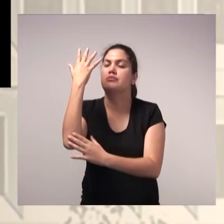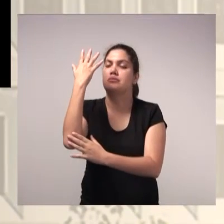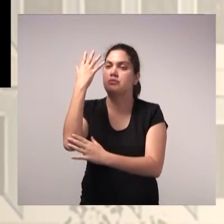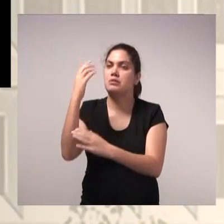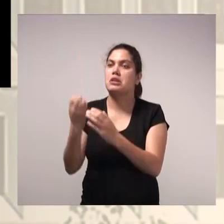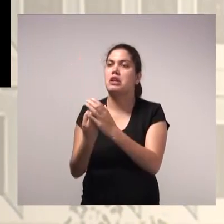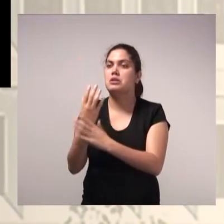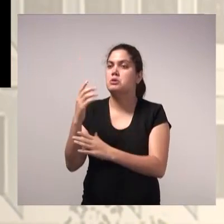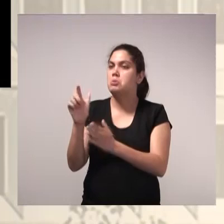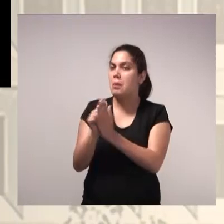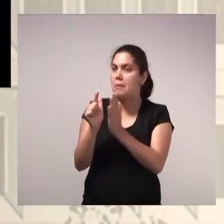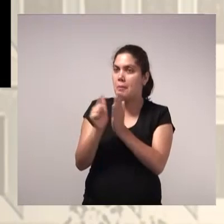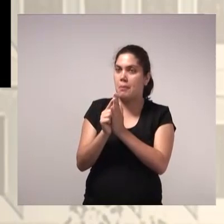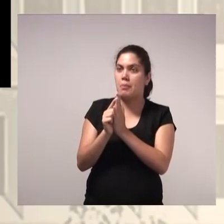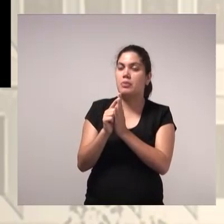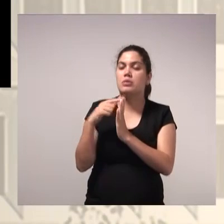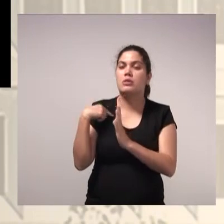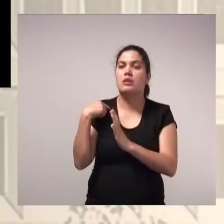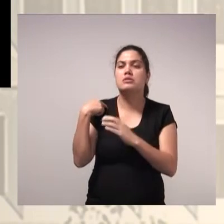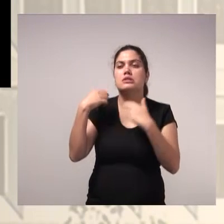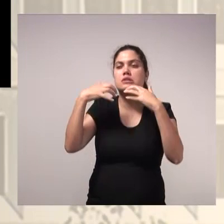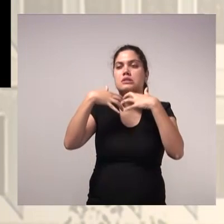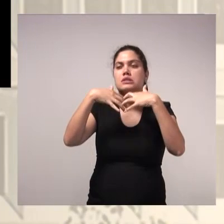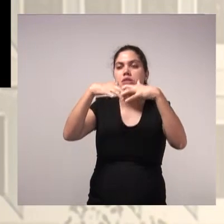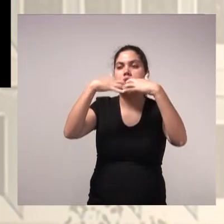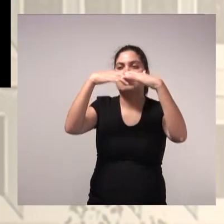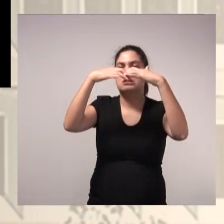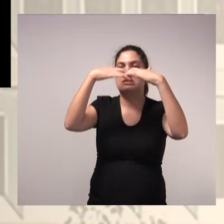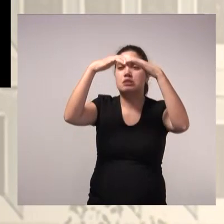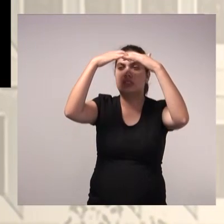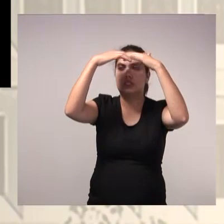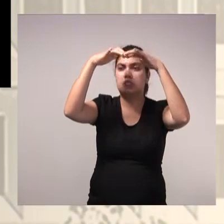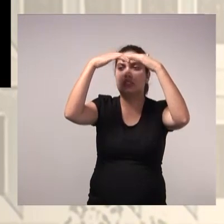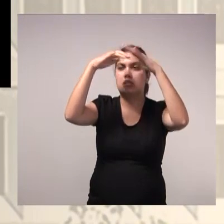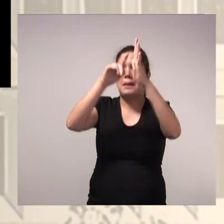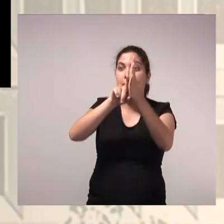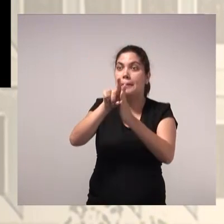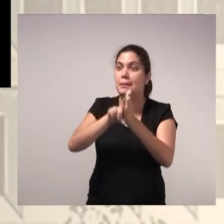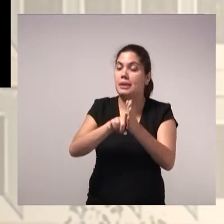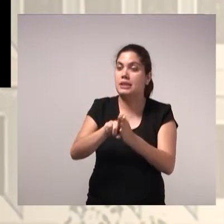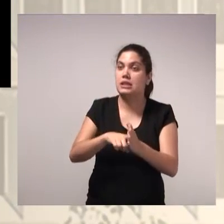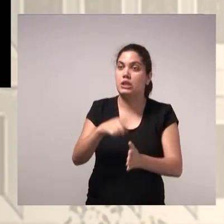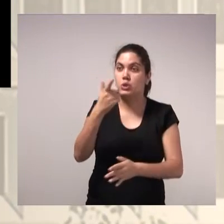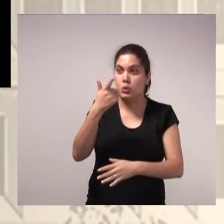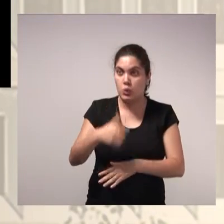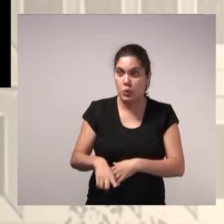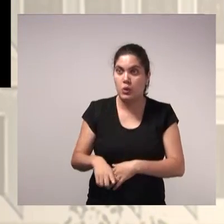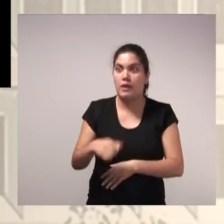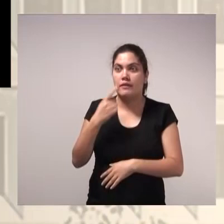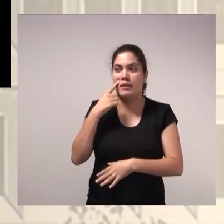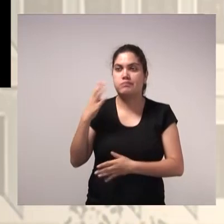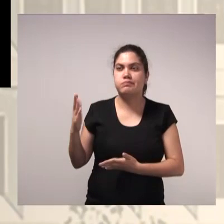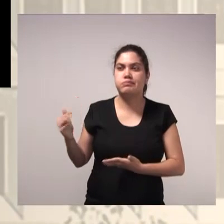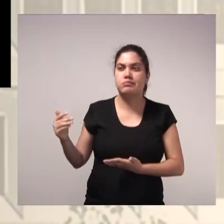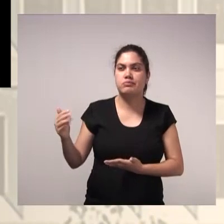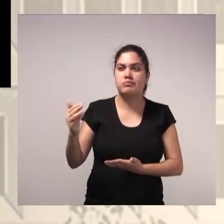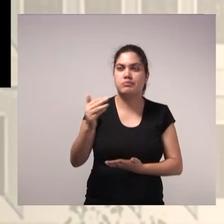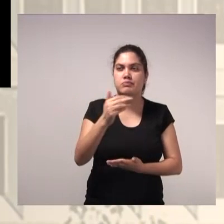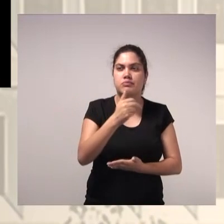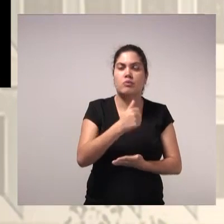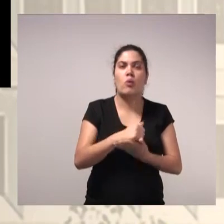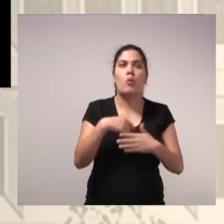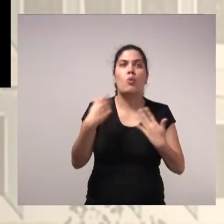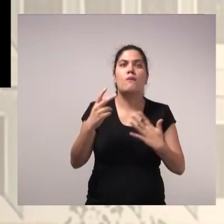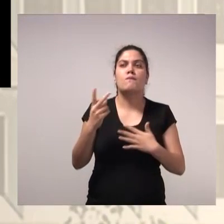papel. Então, nós tivemos que fazer outra pesquisa, que foi levantar qual era o valor que